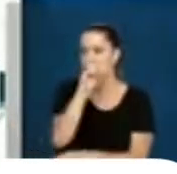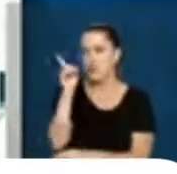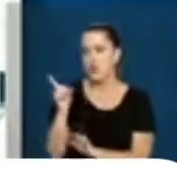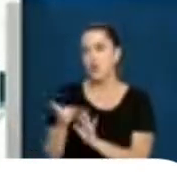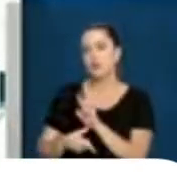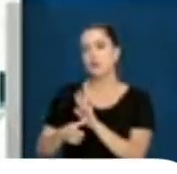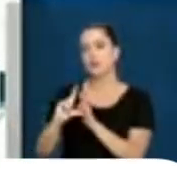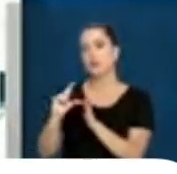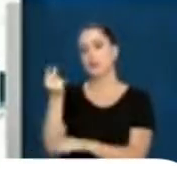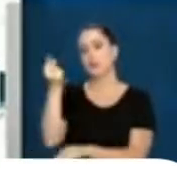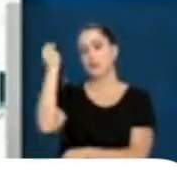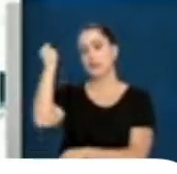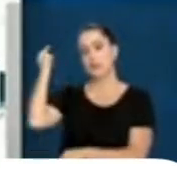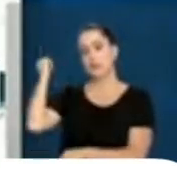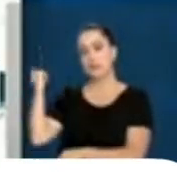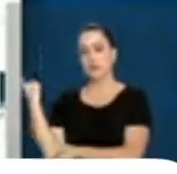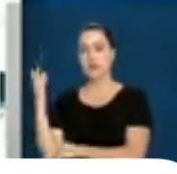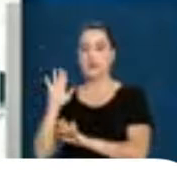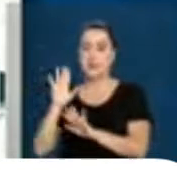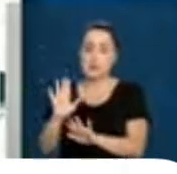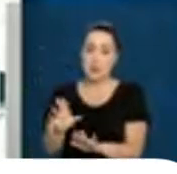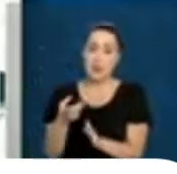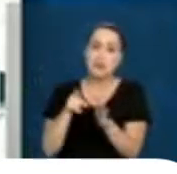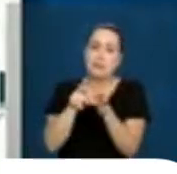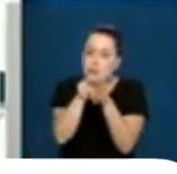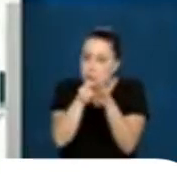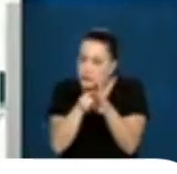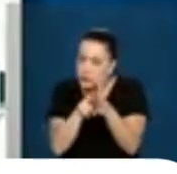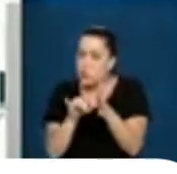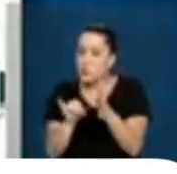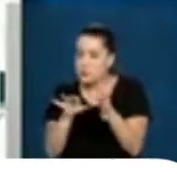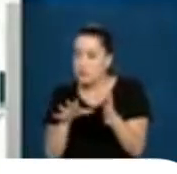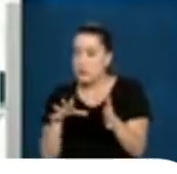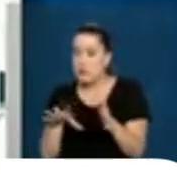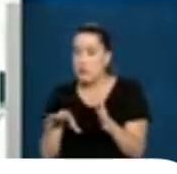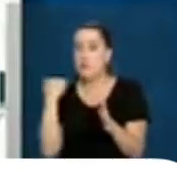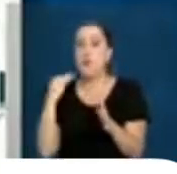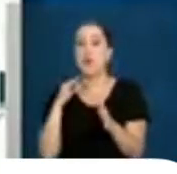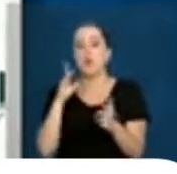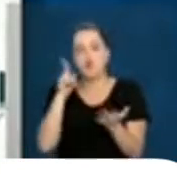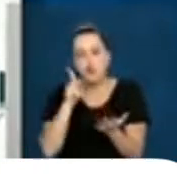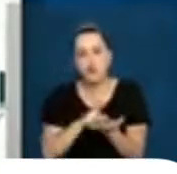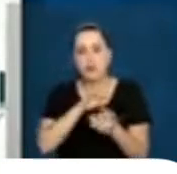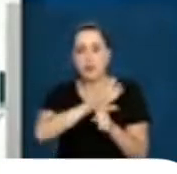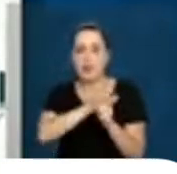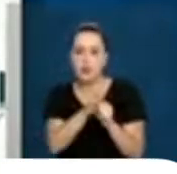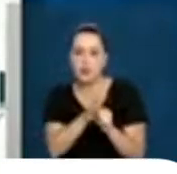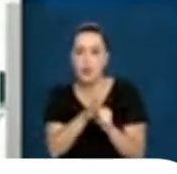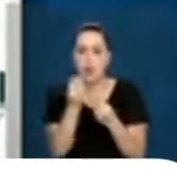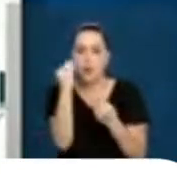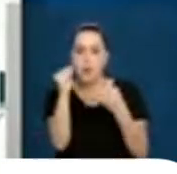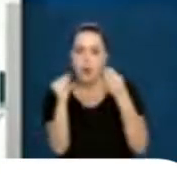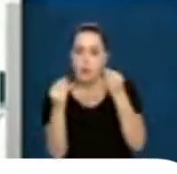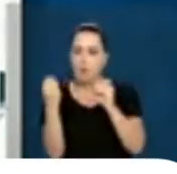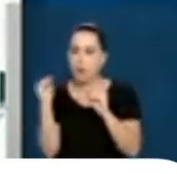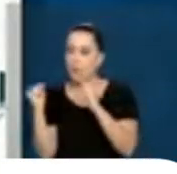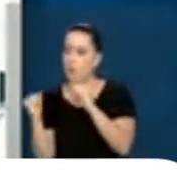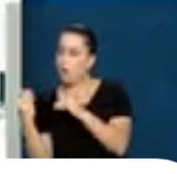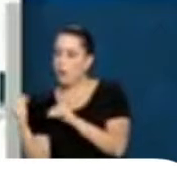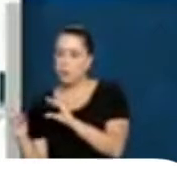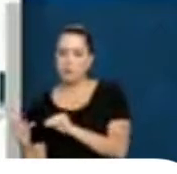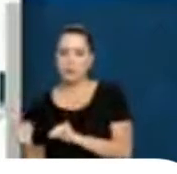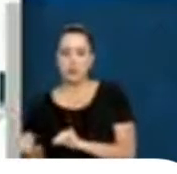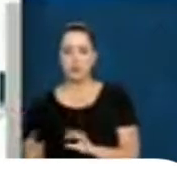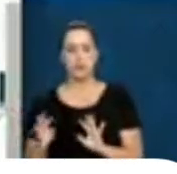anteriores, que eles conseguiram concluir as investigações e que foram plotados. Não quer dizer que todos aqueles